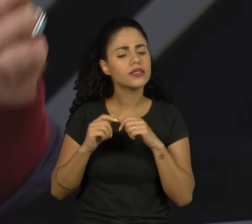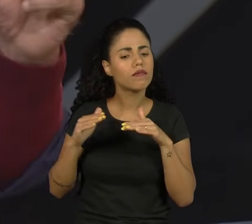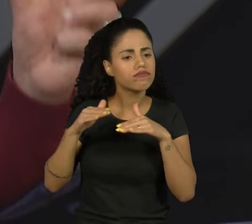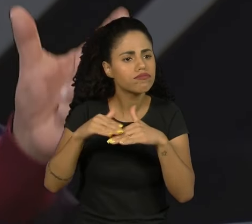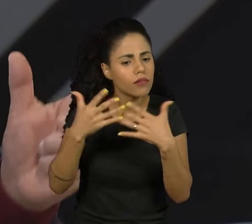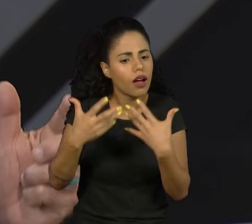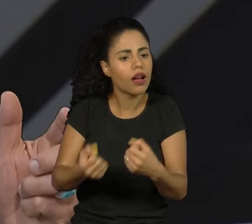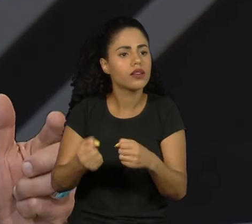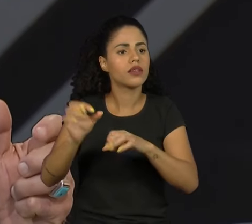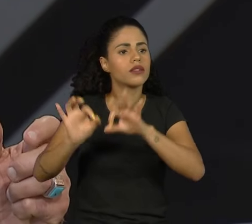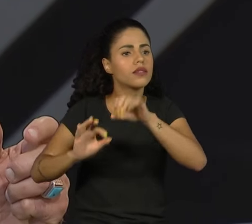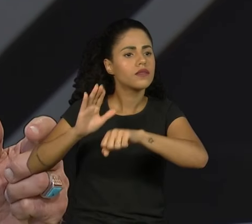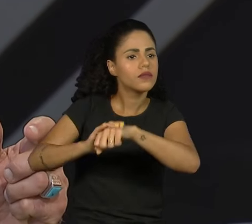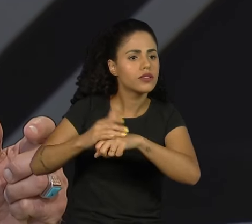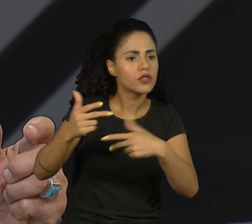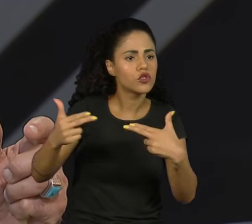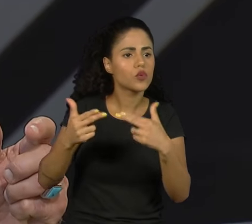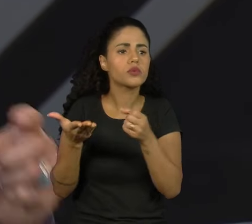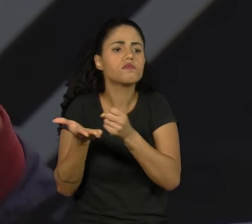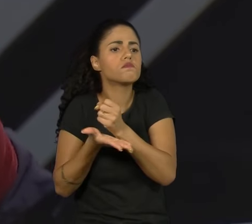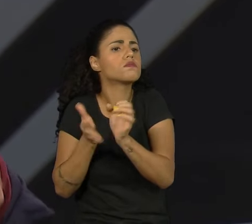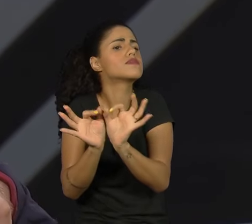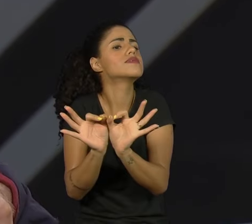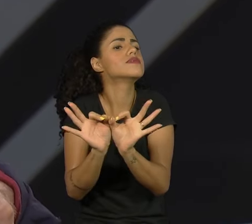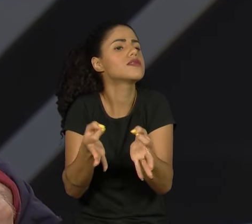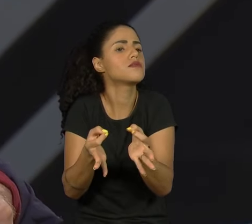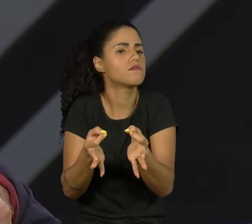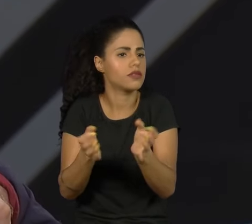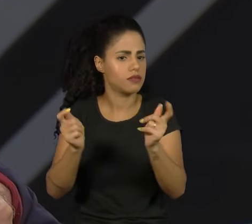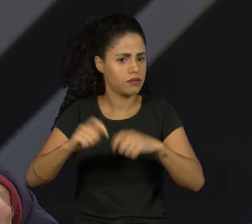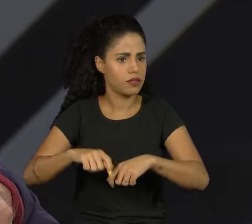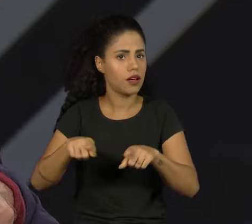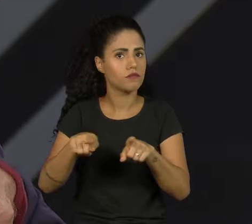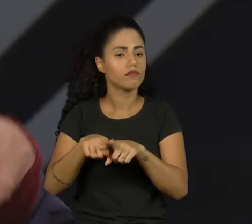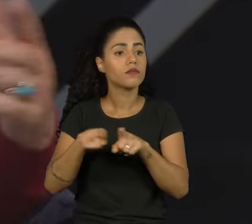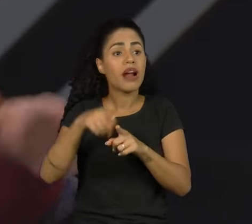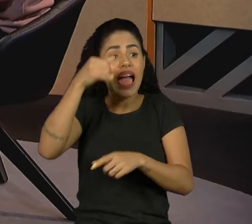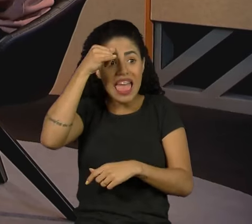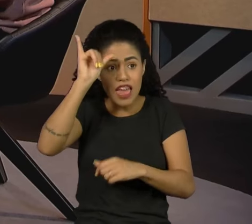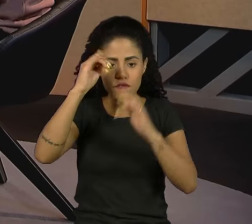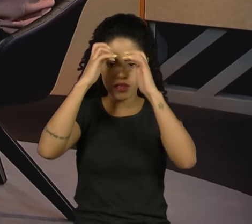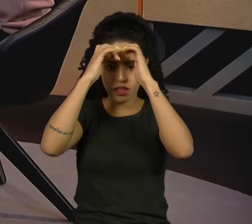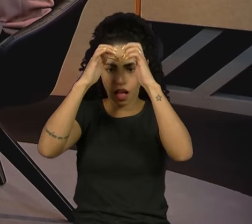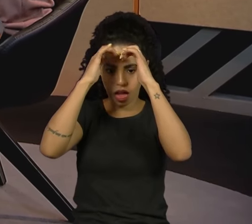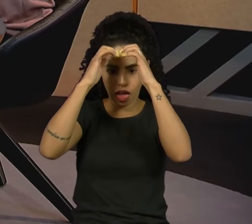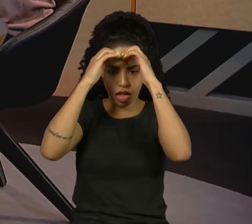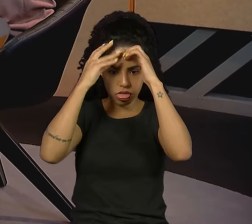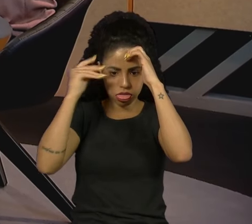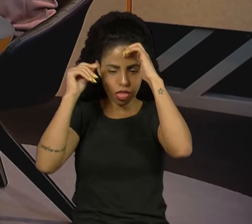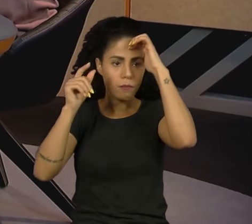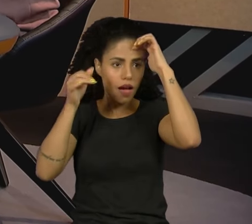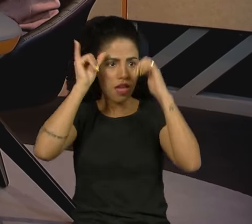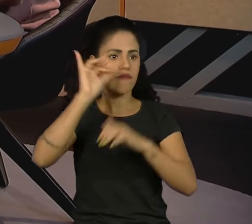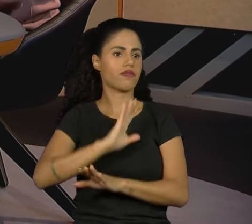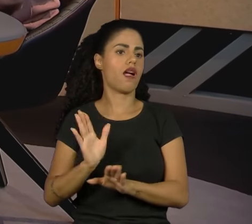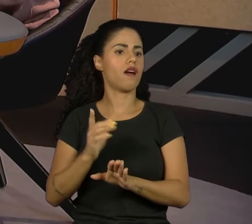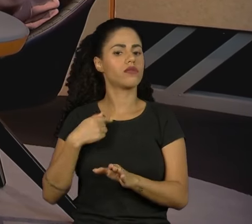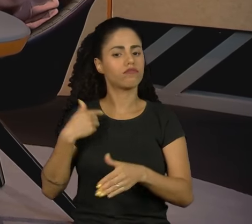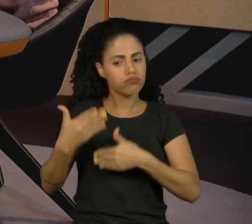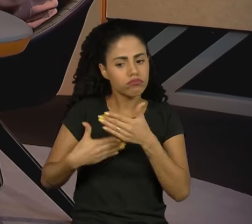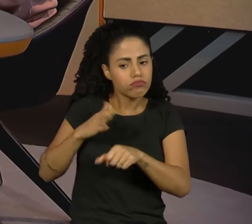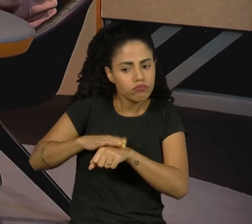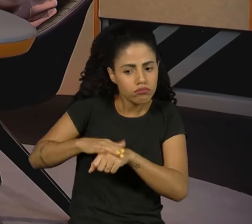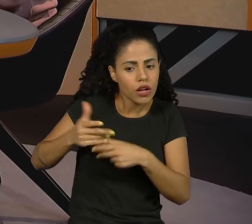vezes, de eu fazer as coisas mais básicas para não demenciar, se essa palavra existe,